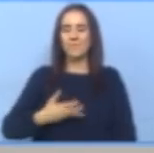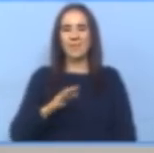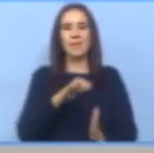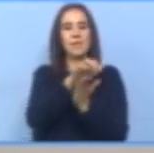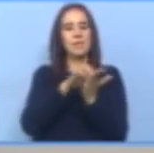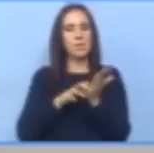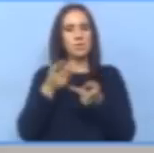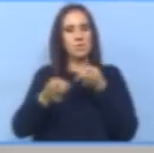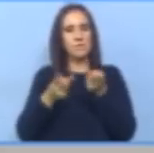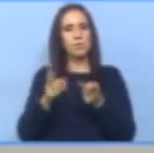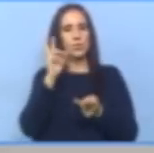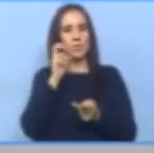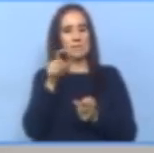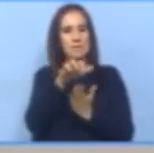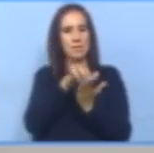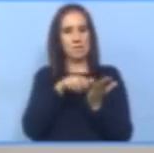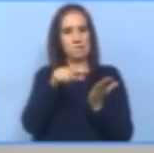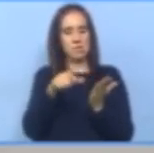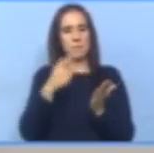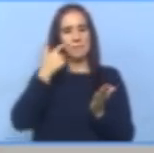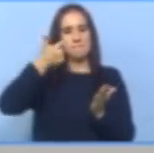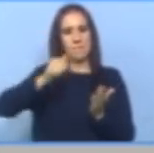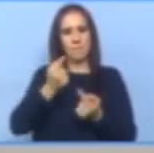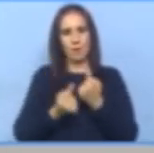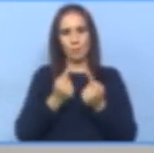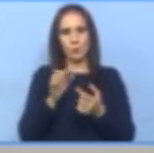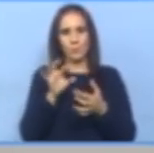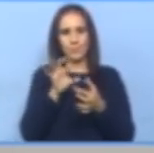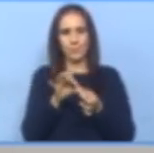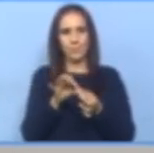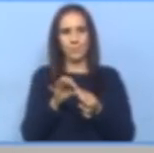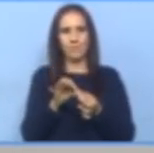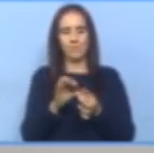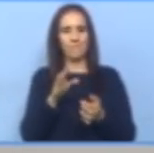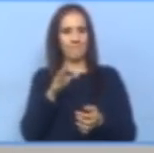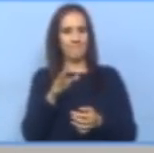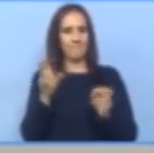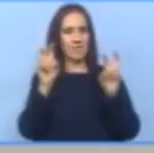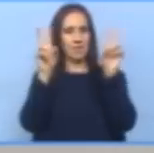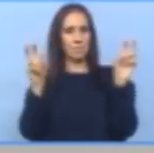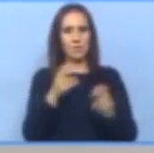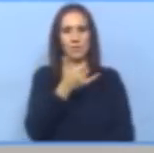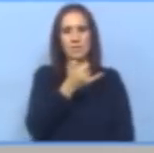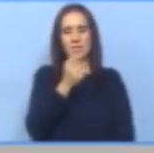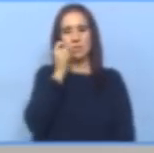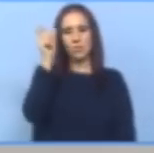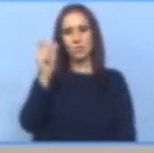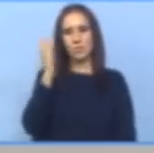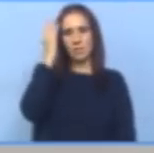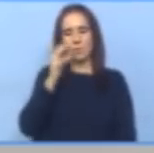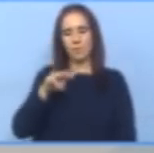e vamos escutar esse texto para algumas considerações em torno deste capítulo 25 de São Mateus.